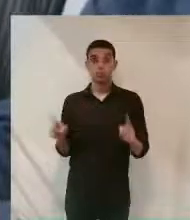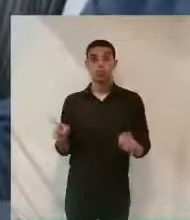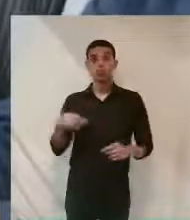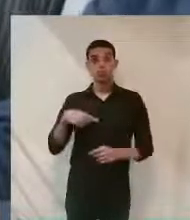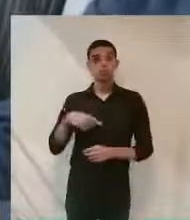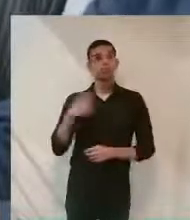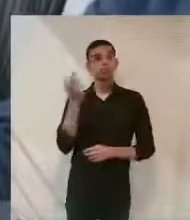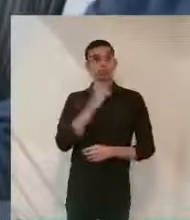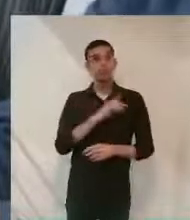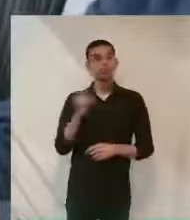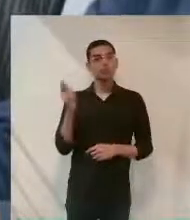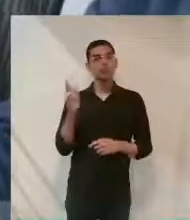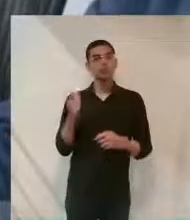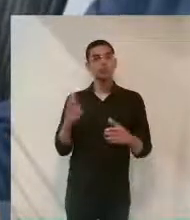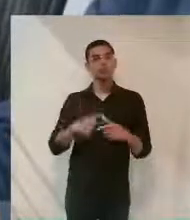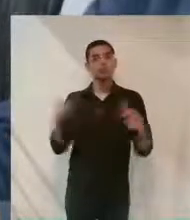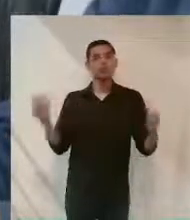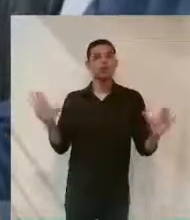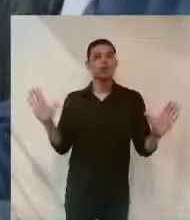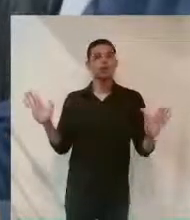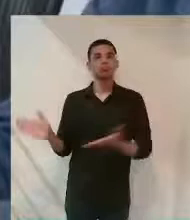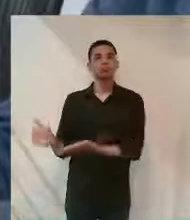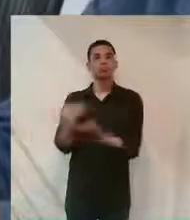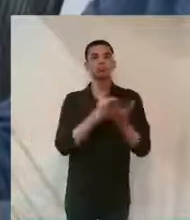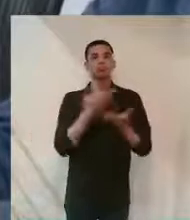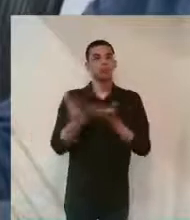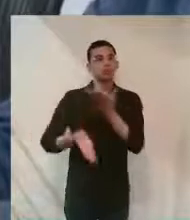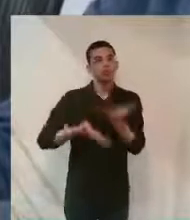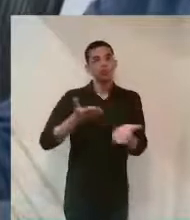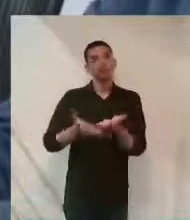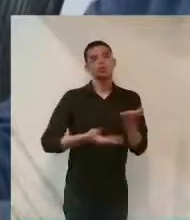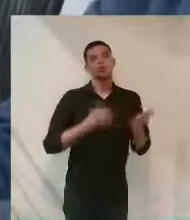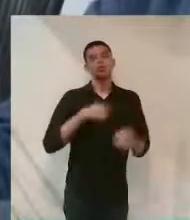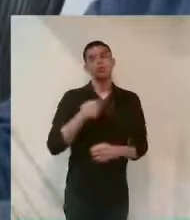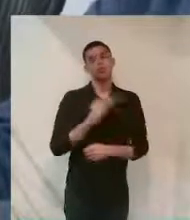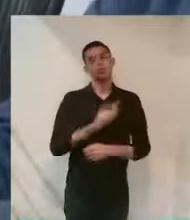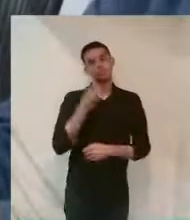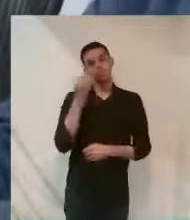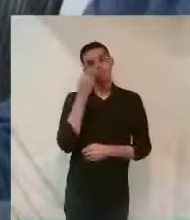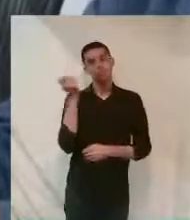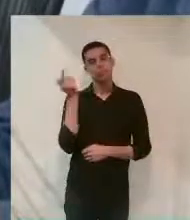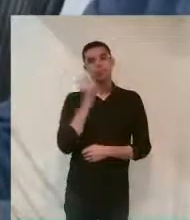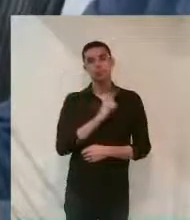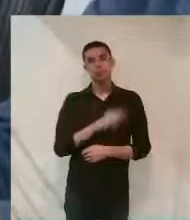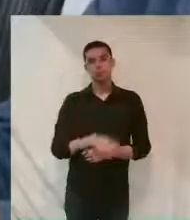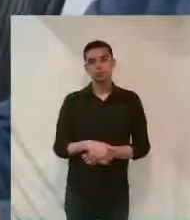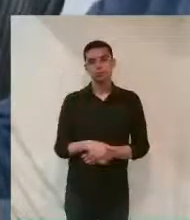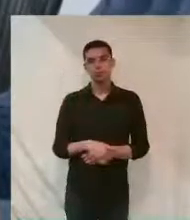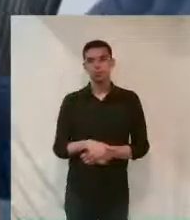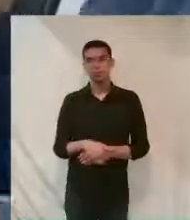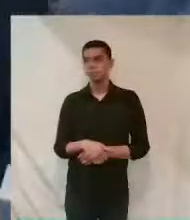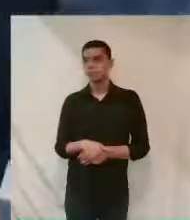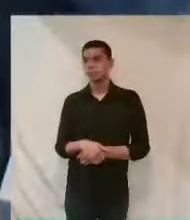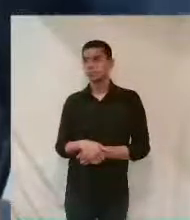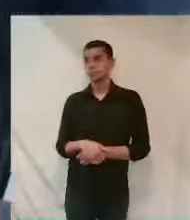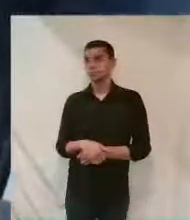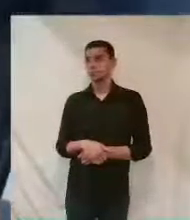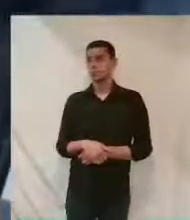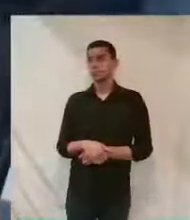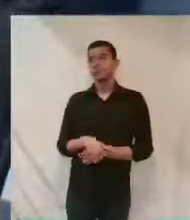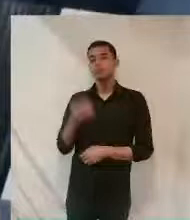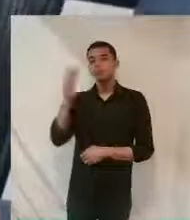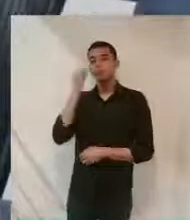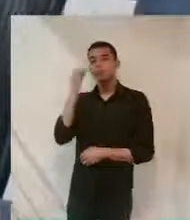daquele material poderia ser reinserido e a gente conseguiria aumentar os valores de reciclagem a valores europeus, vamos deixar